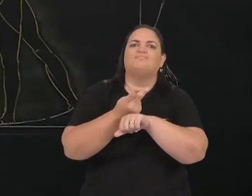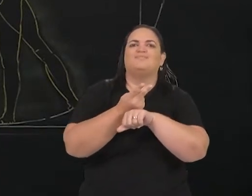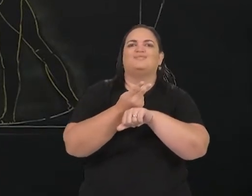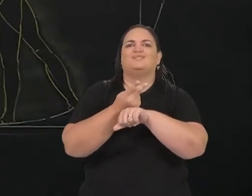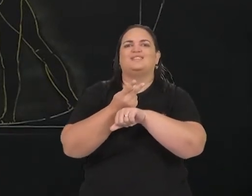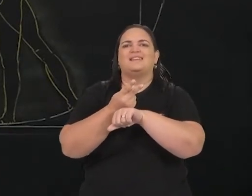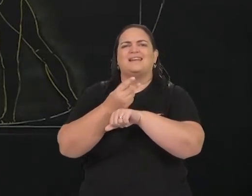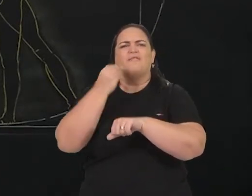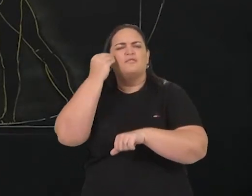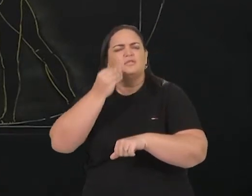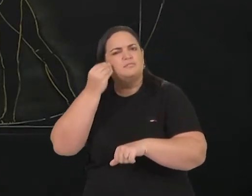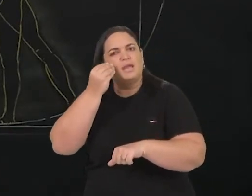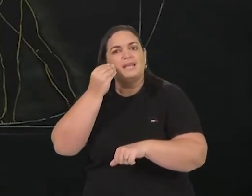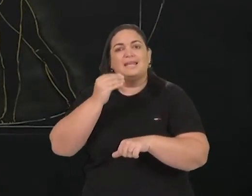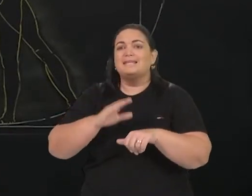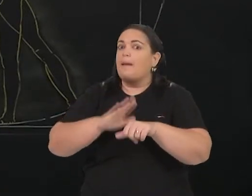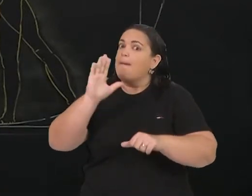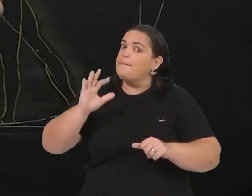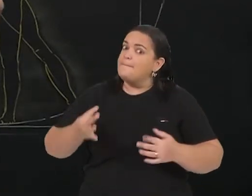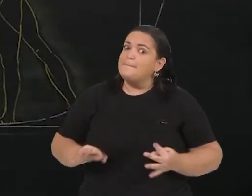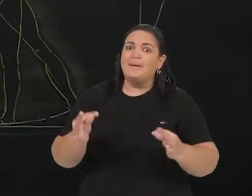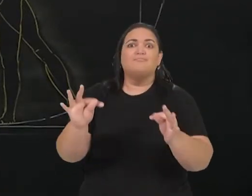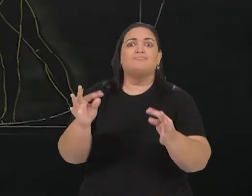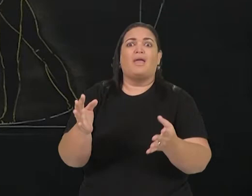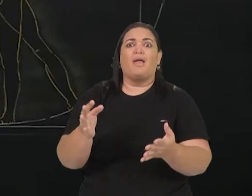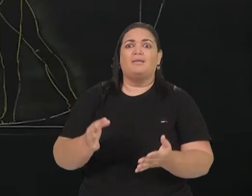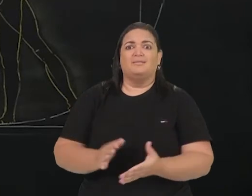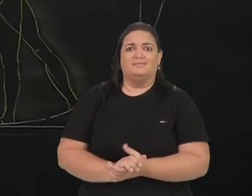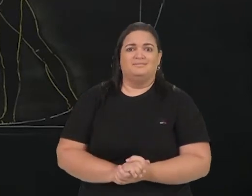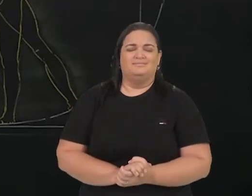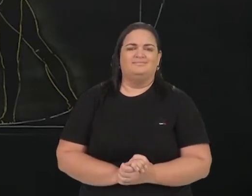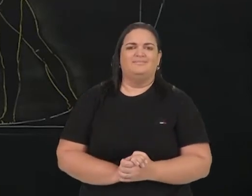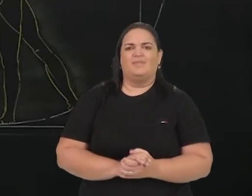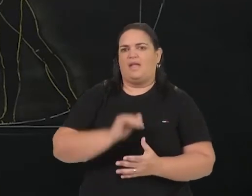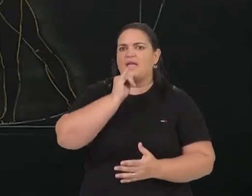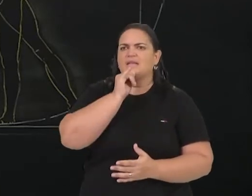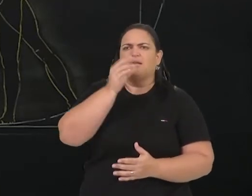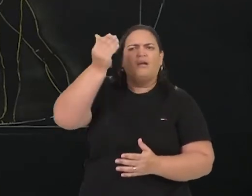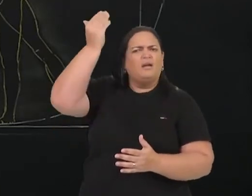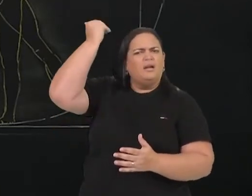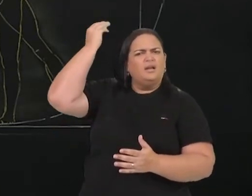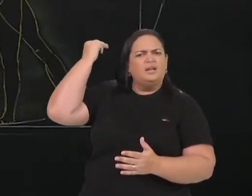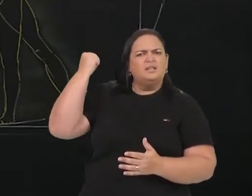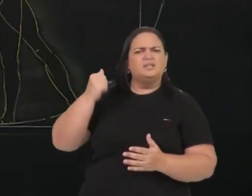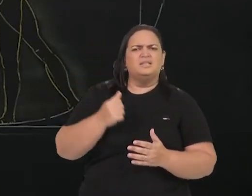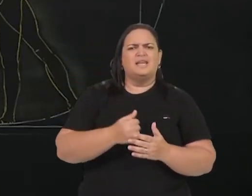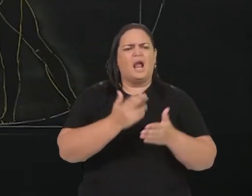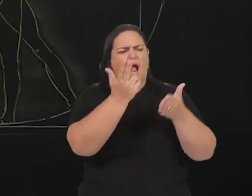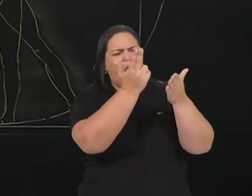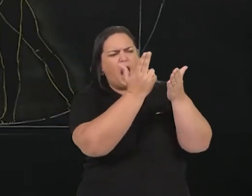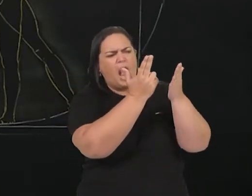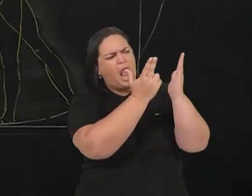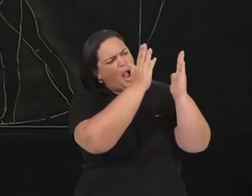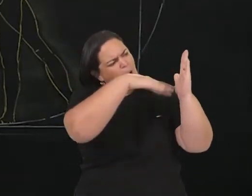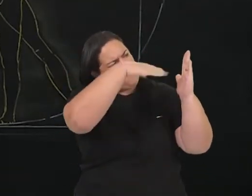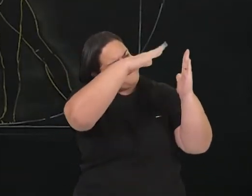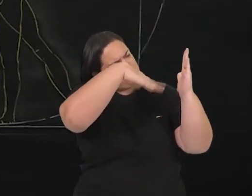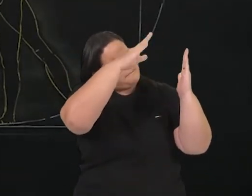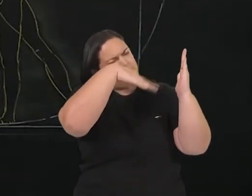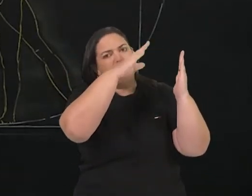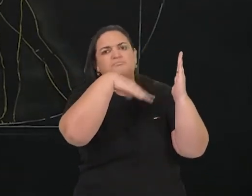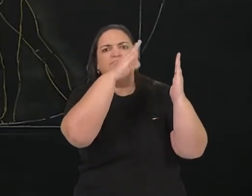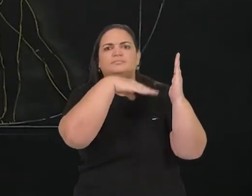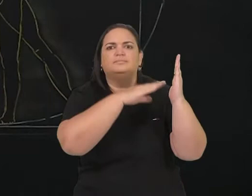caso muito conhecido. Em geral, as pinturas da Idade Média não tinham noção de profundidade, de perspectiva. E